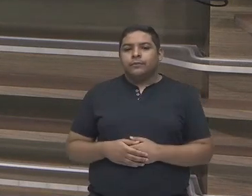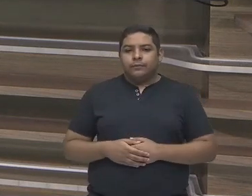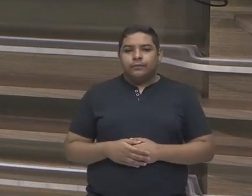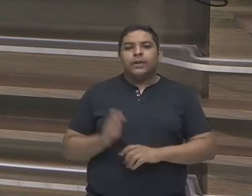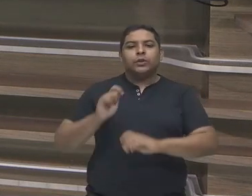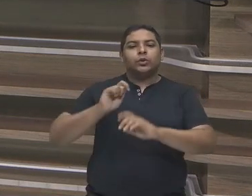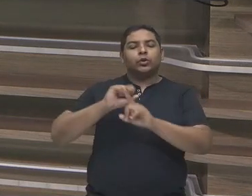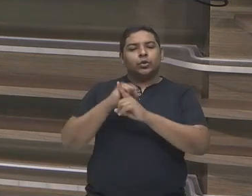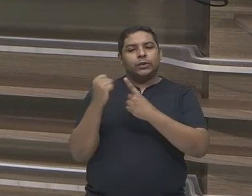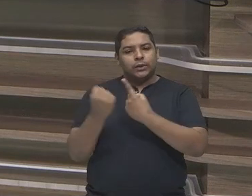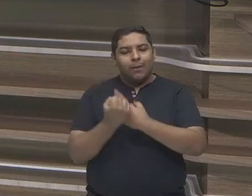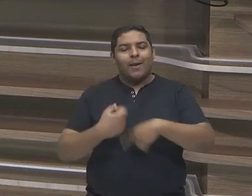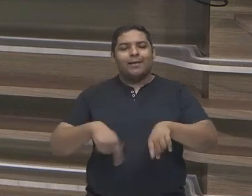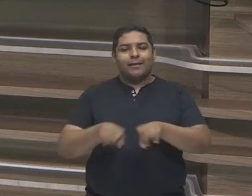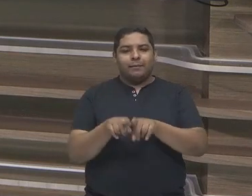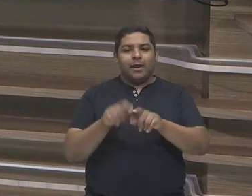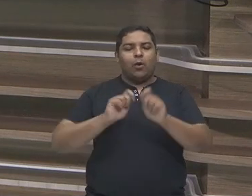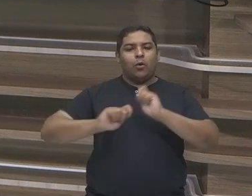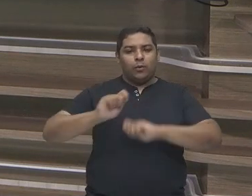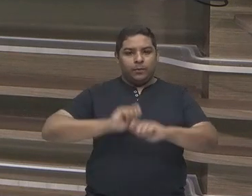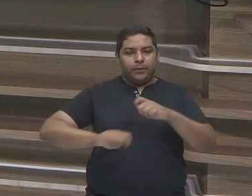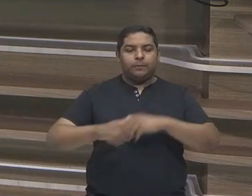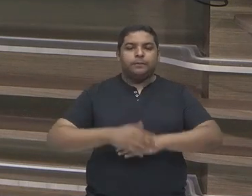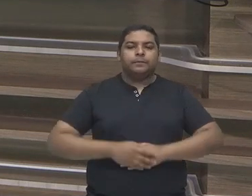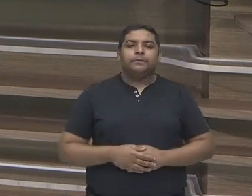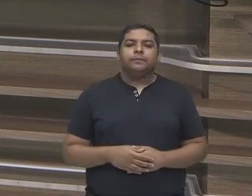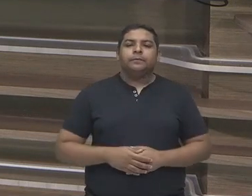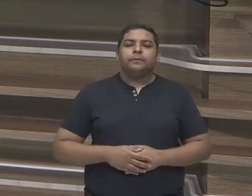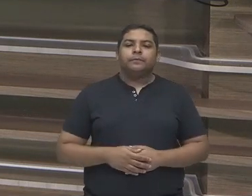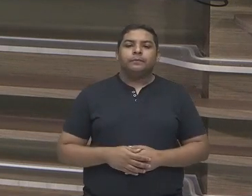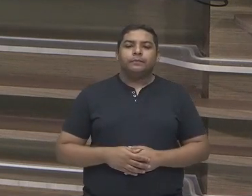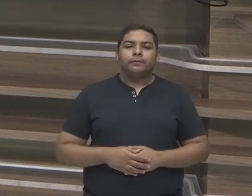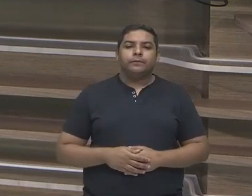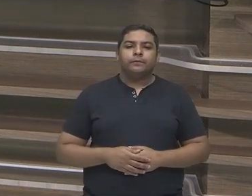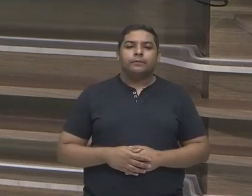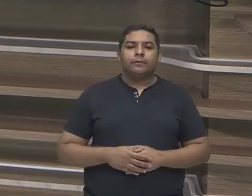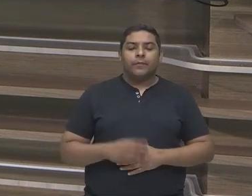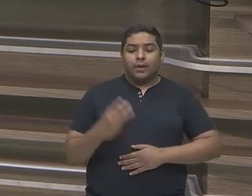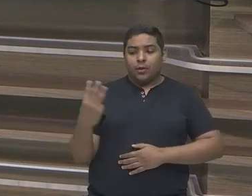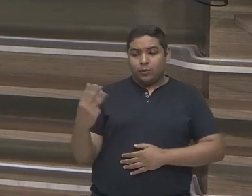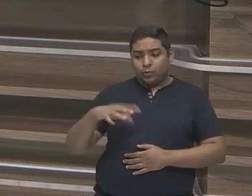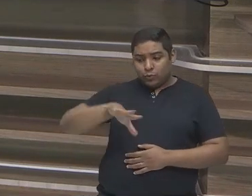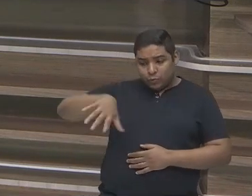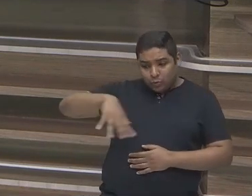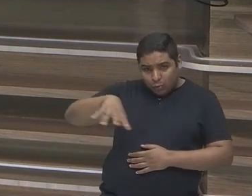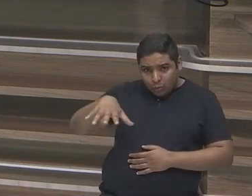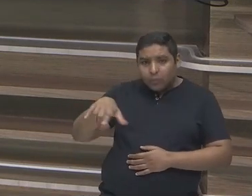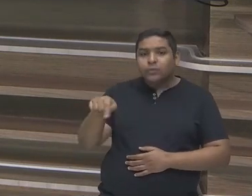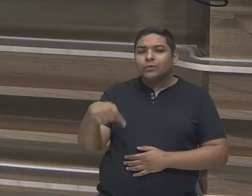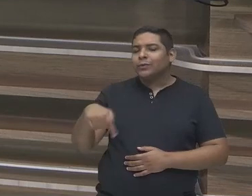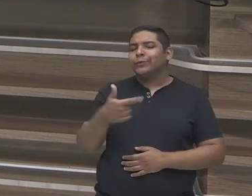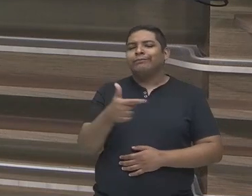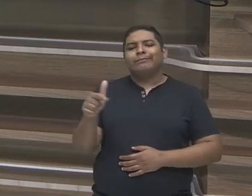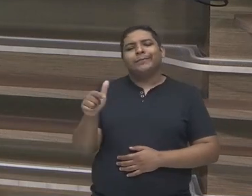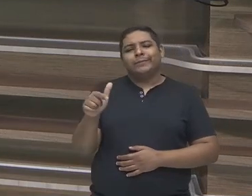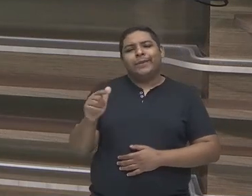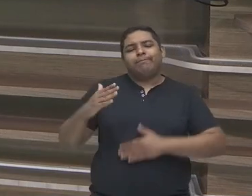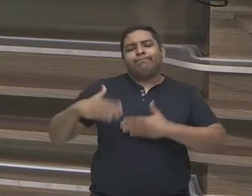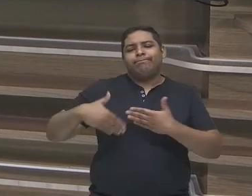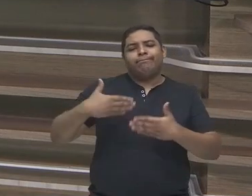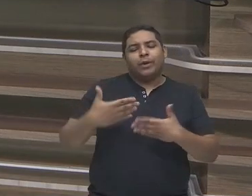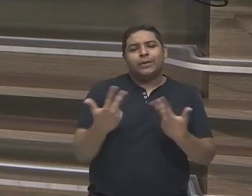e socialmente. Infelizmente, os outros formadores desse terceiro estado não terão os mesmos